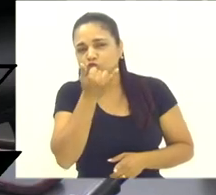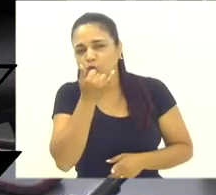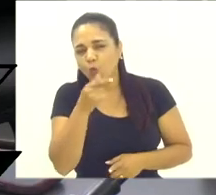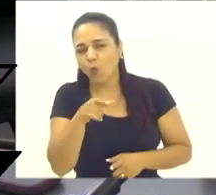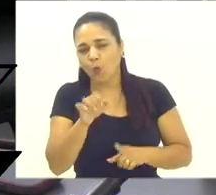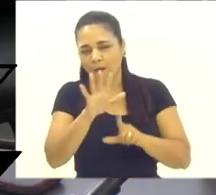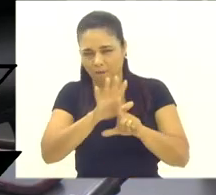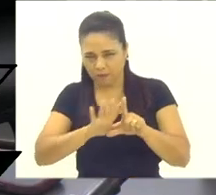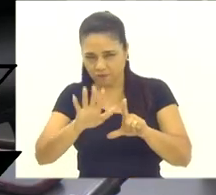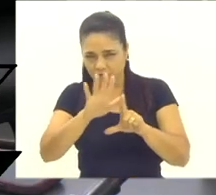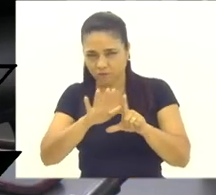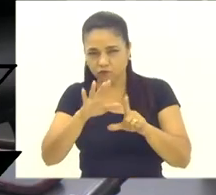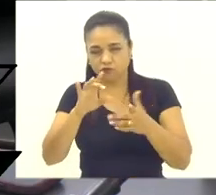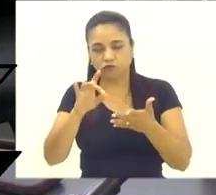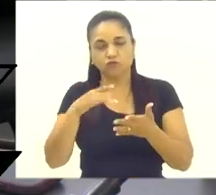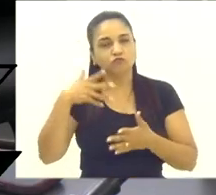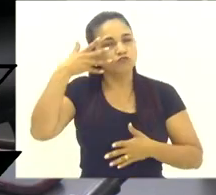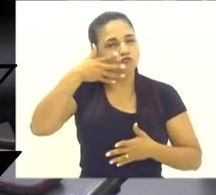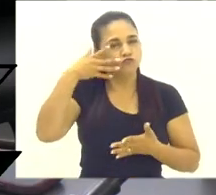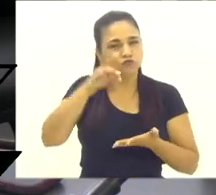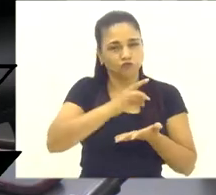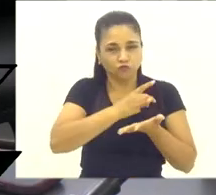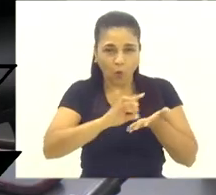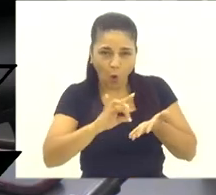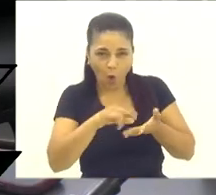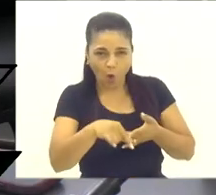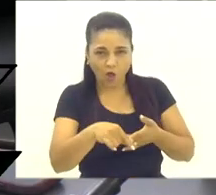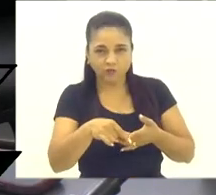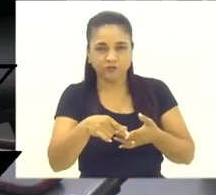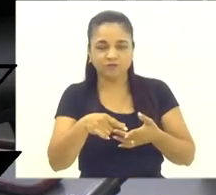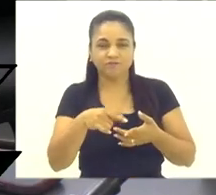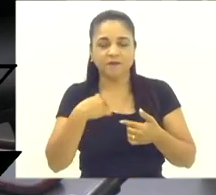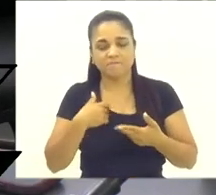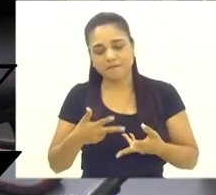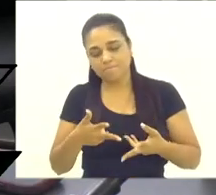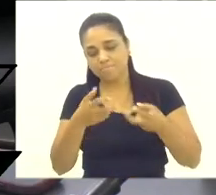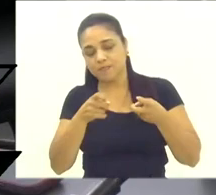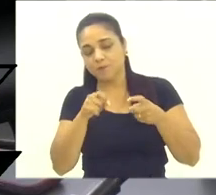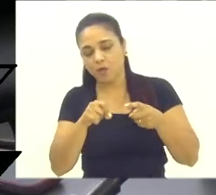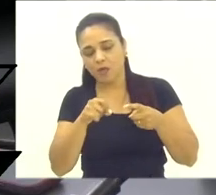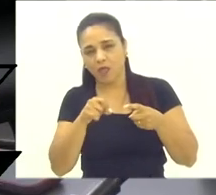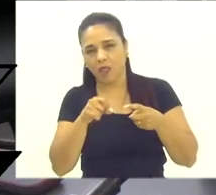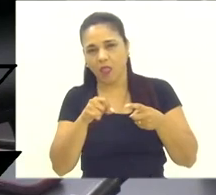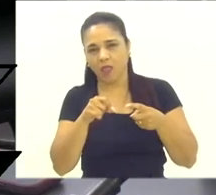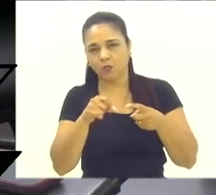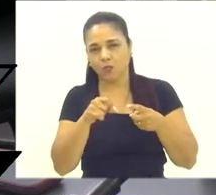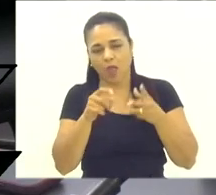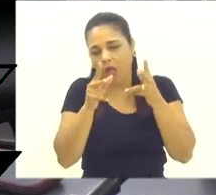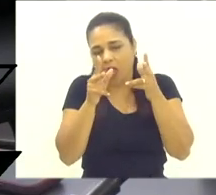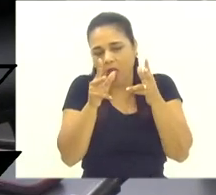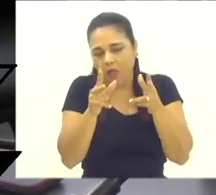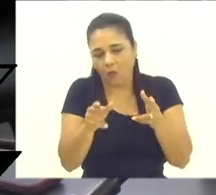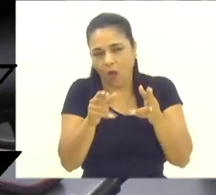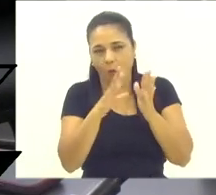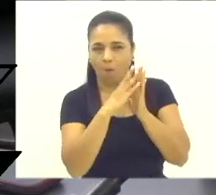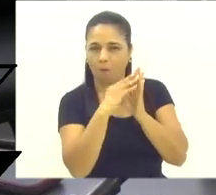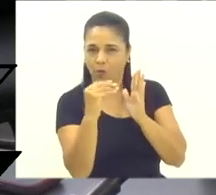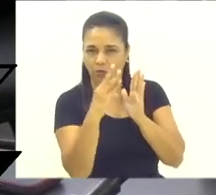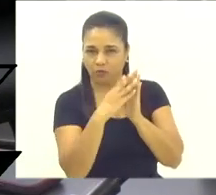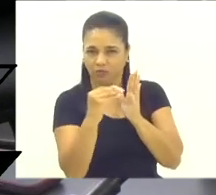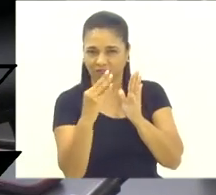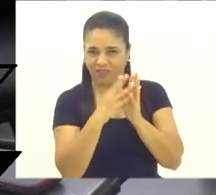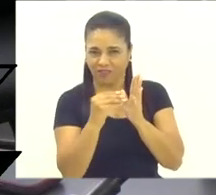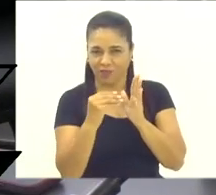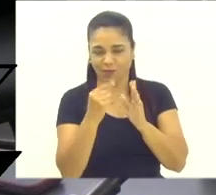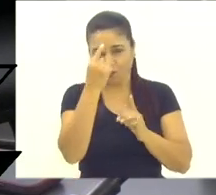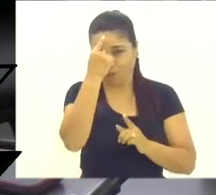discursos de ódio mas às vezes você vê essas você vê que o padrão não é o mesmo né para certos perfis e para